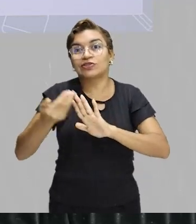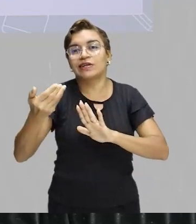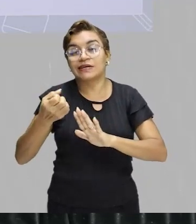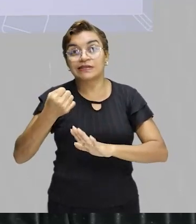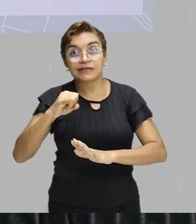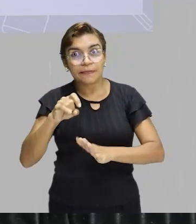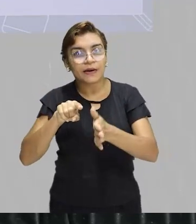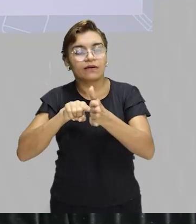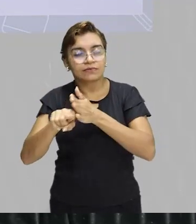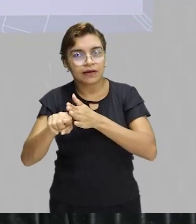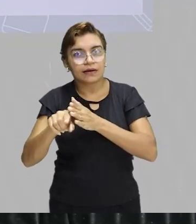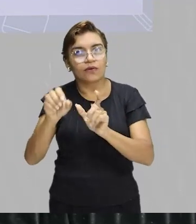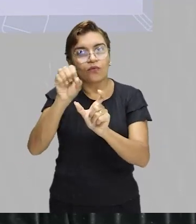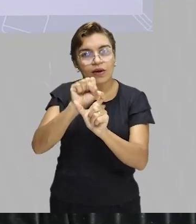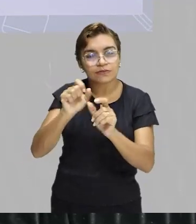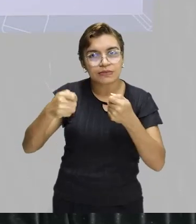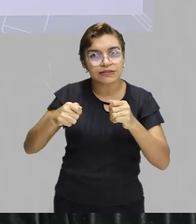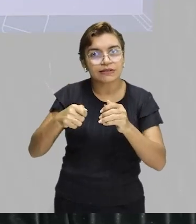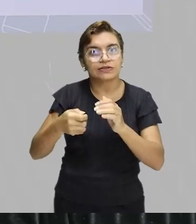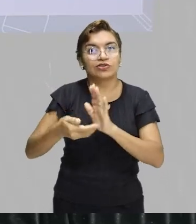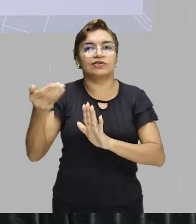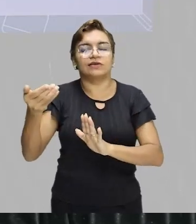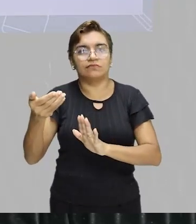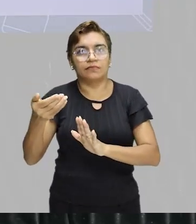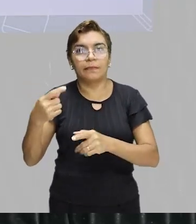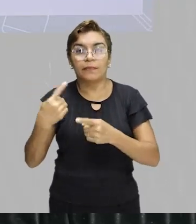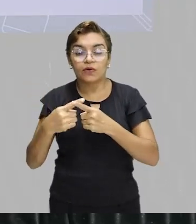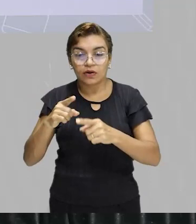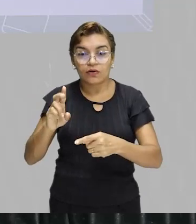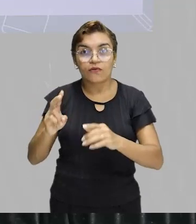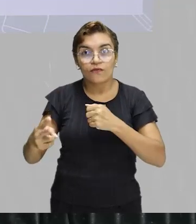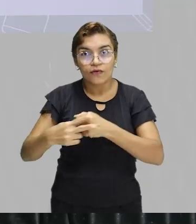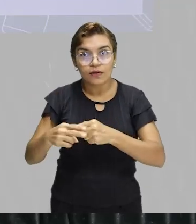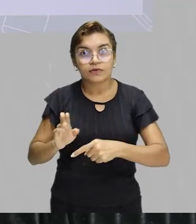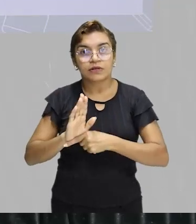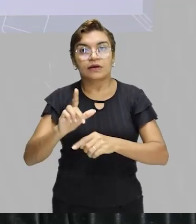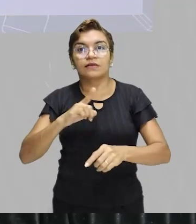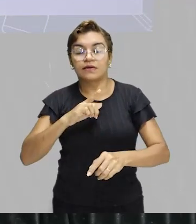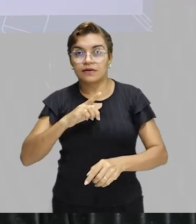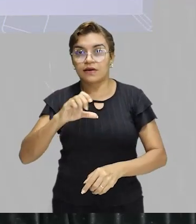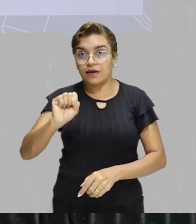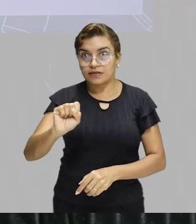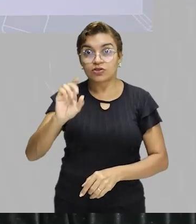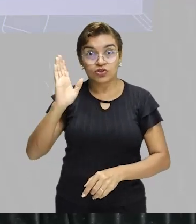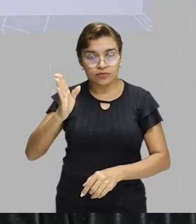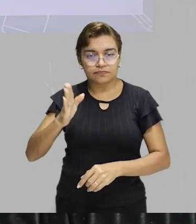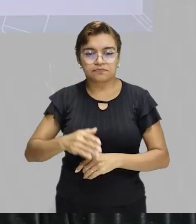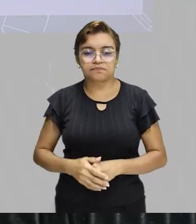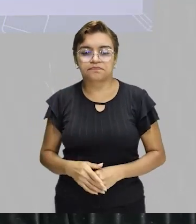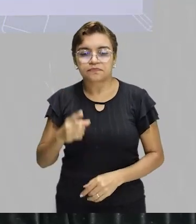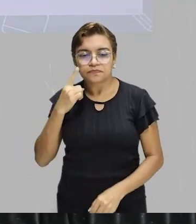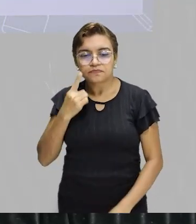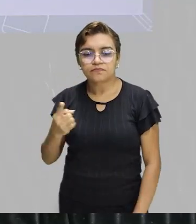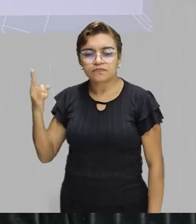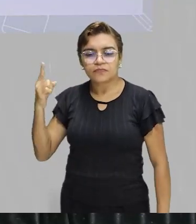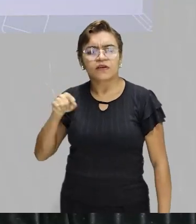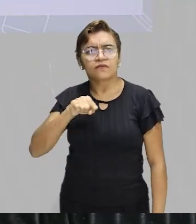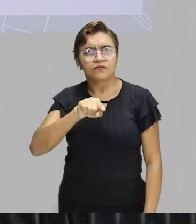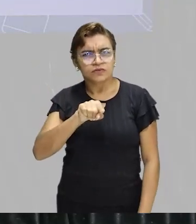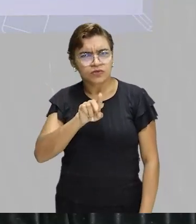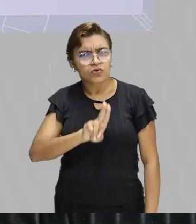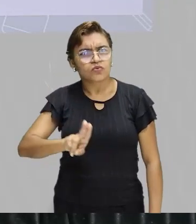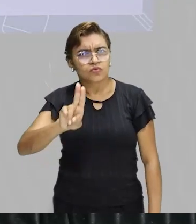quê? Porque o verbo auxiliar já vem com esse S. Olha os exemplos. Do you speak English? Você fala